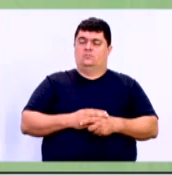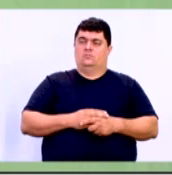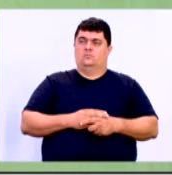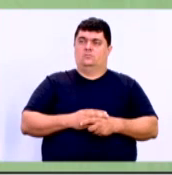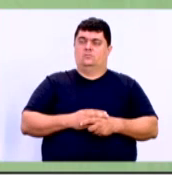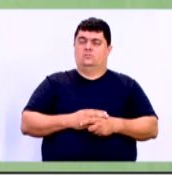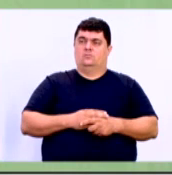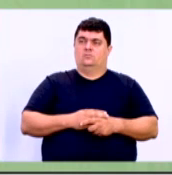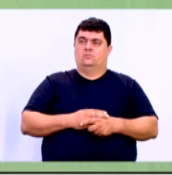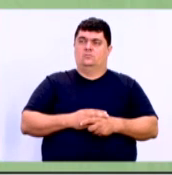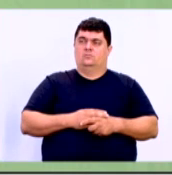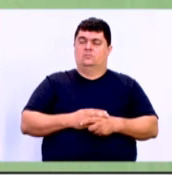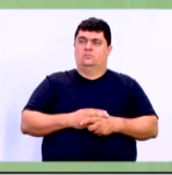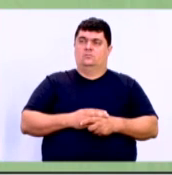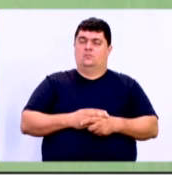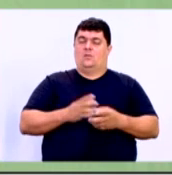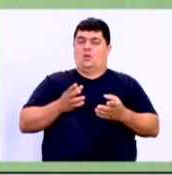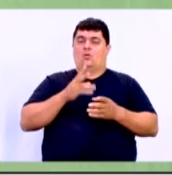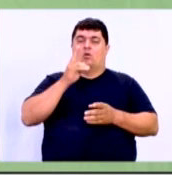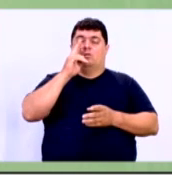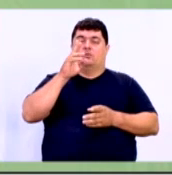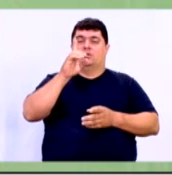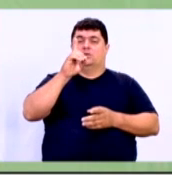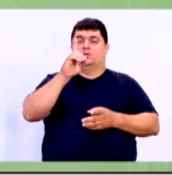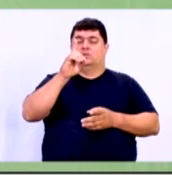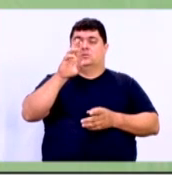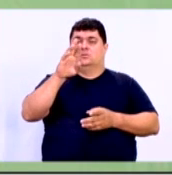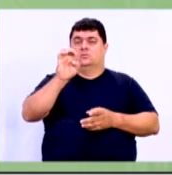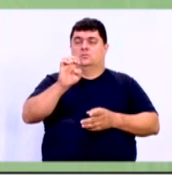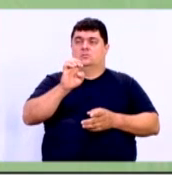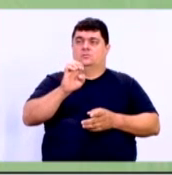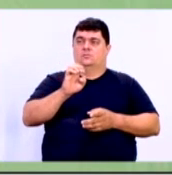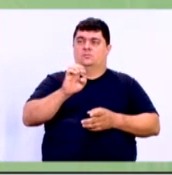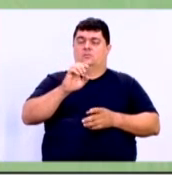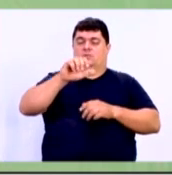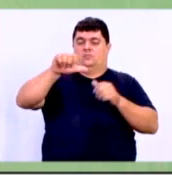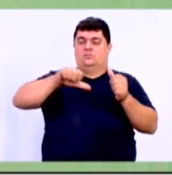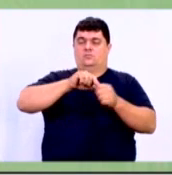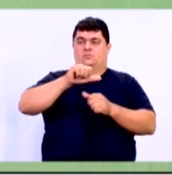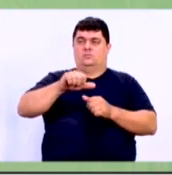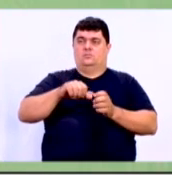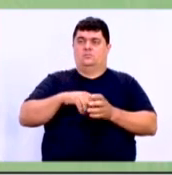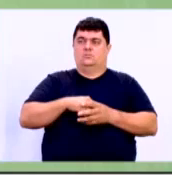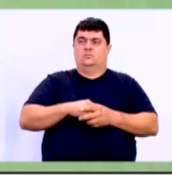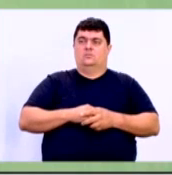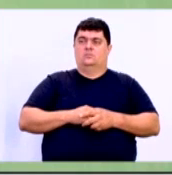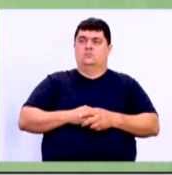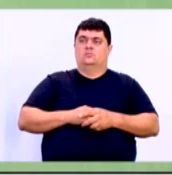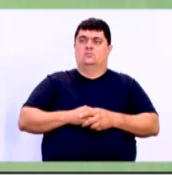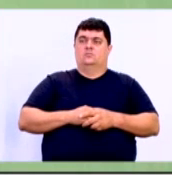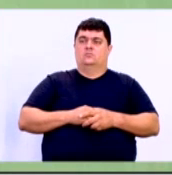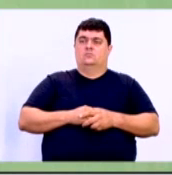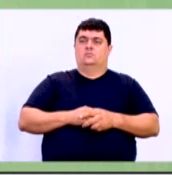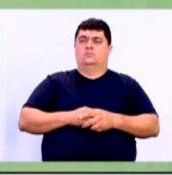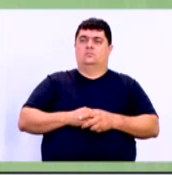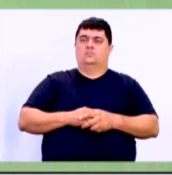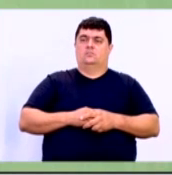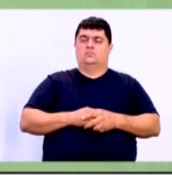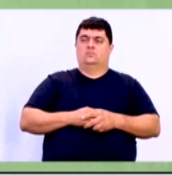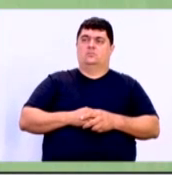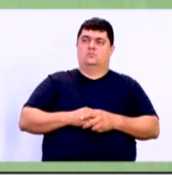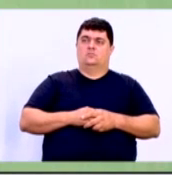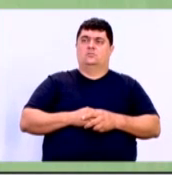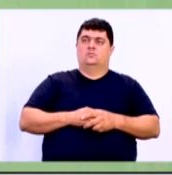Então vamos lá para a nossa demonstração no custeio variável? Vamos lá, um pouquinho mais lento agora.